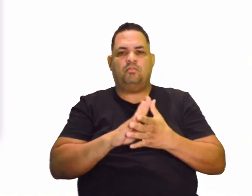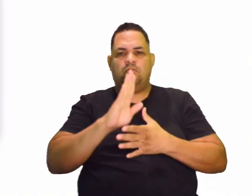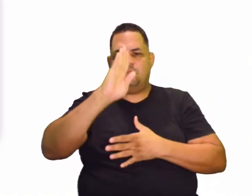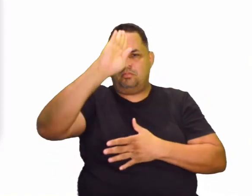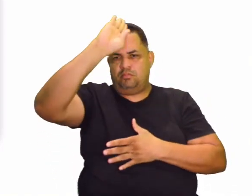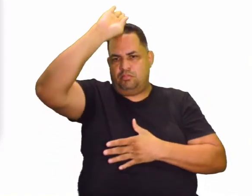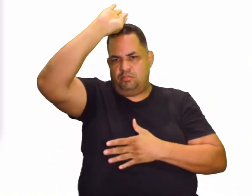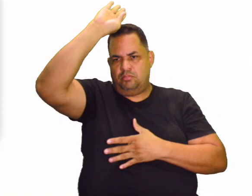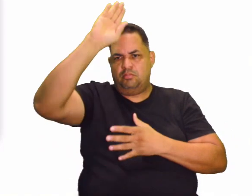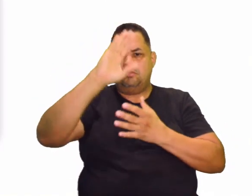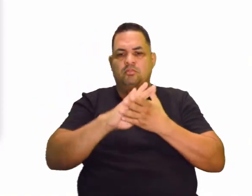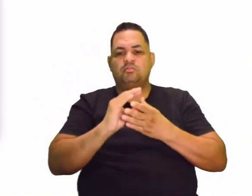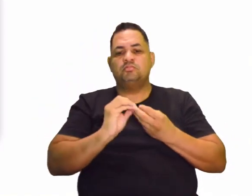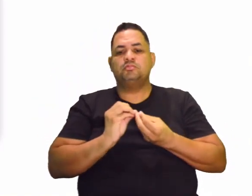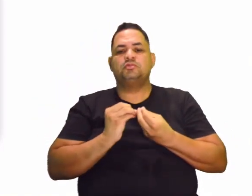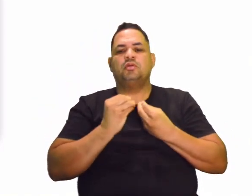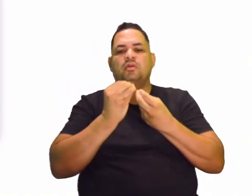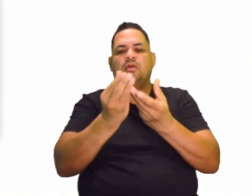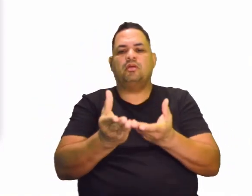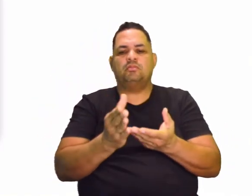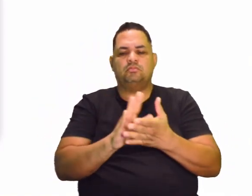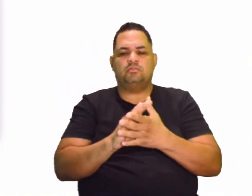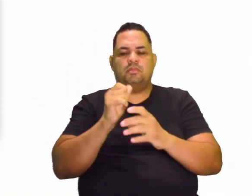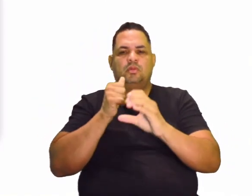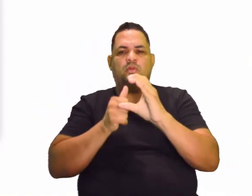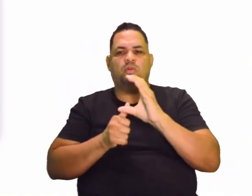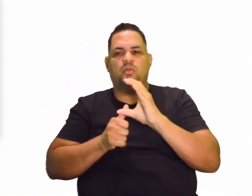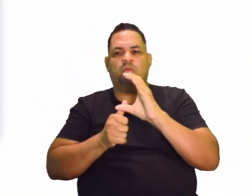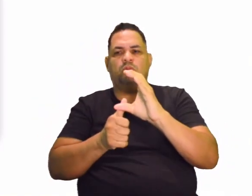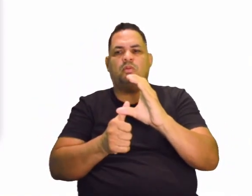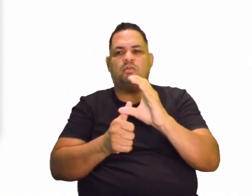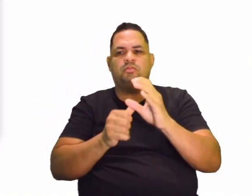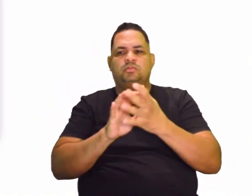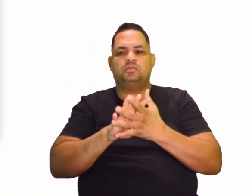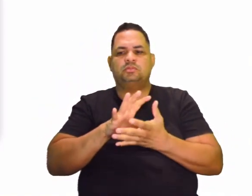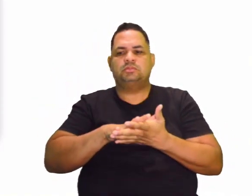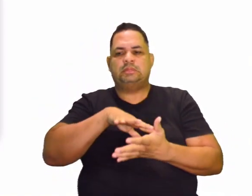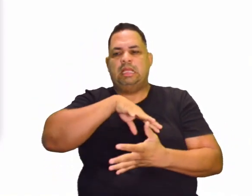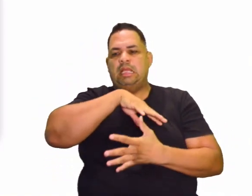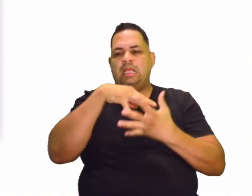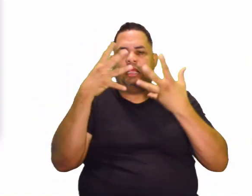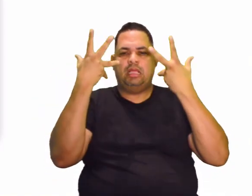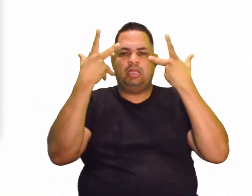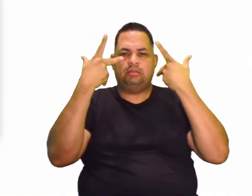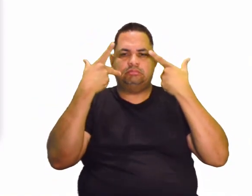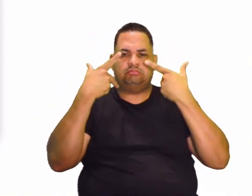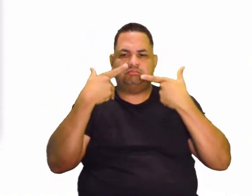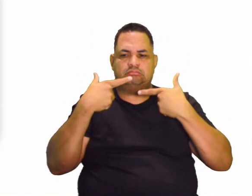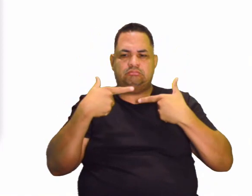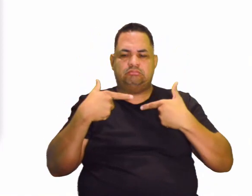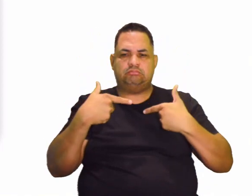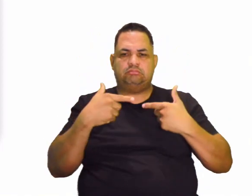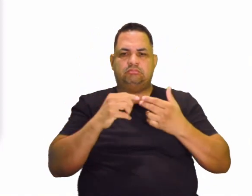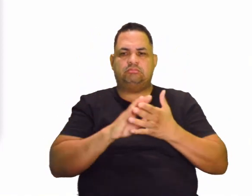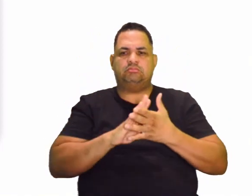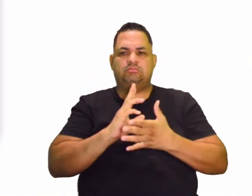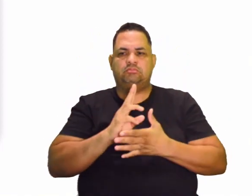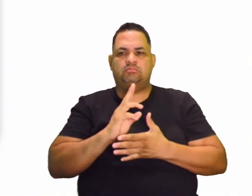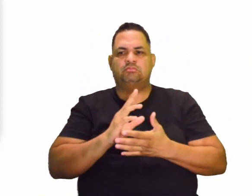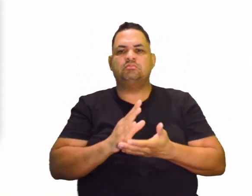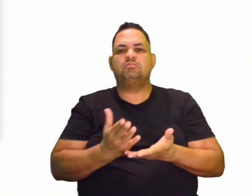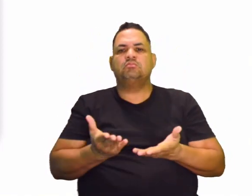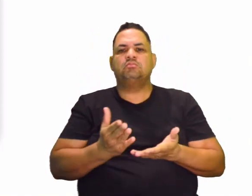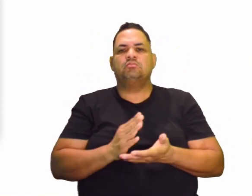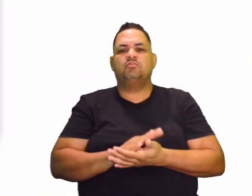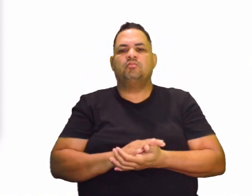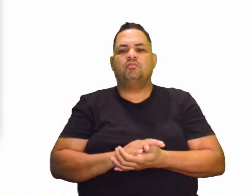né, jogavam os cristãos aos leões. Muitos cristãos nesse período eram perseguidos.